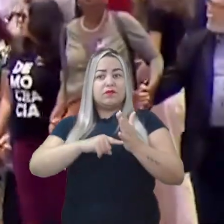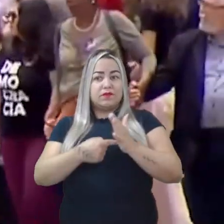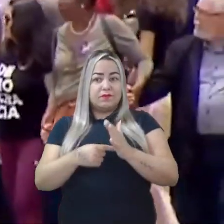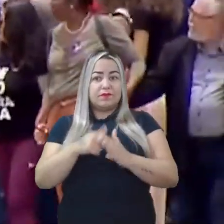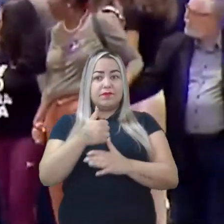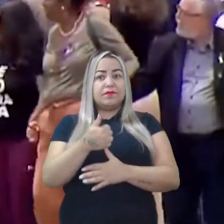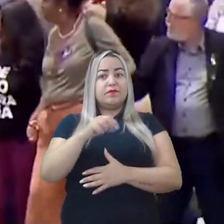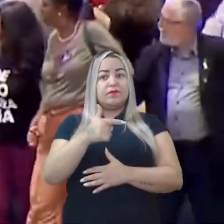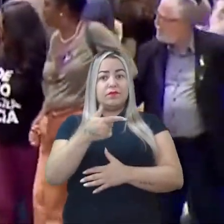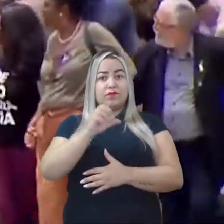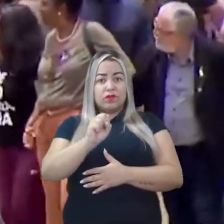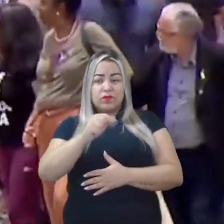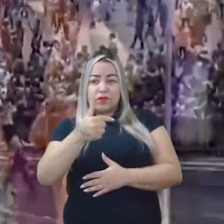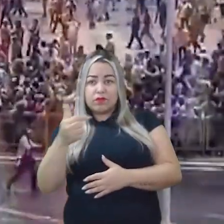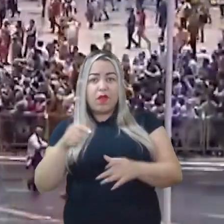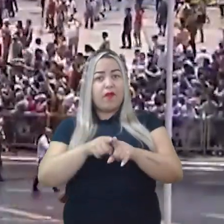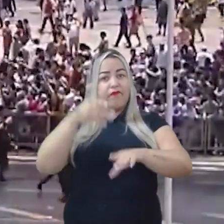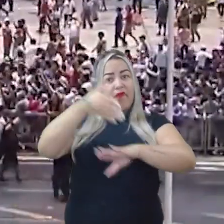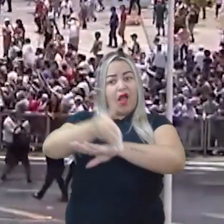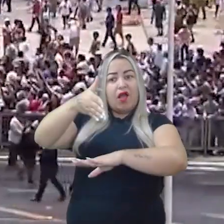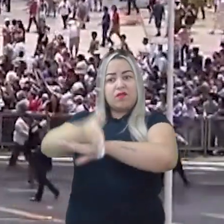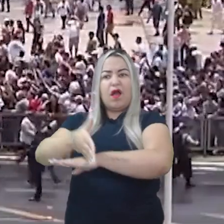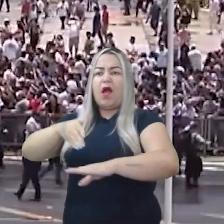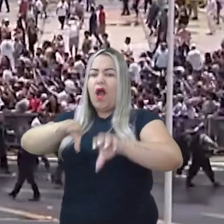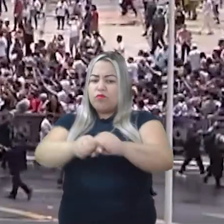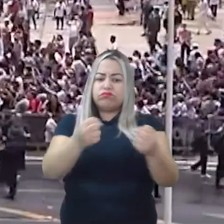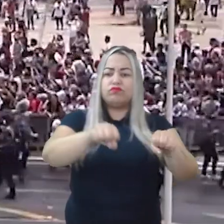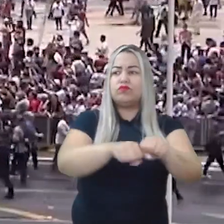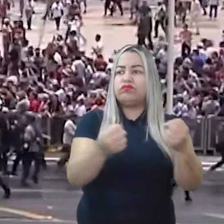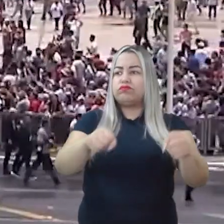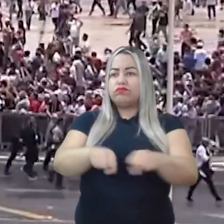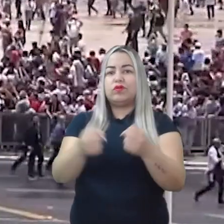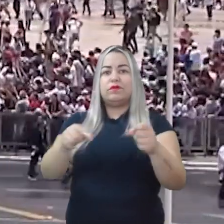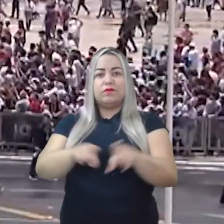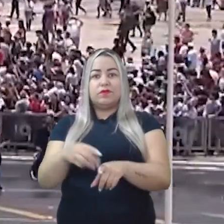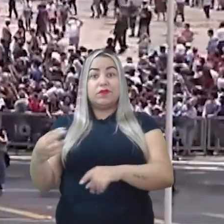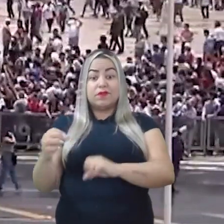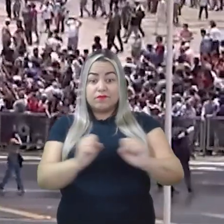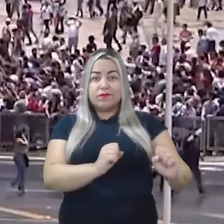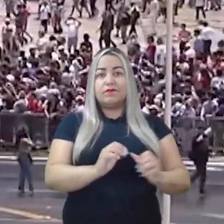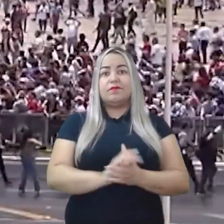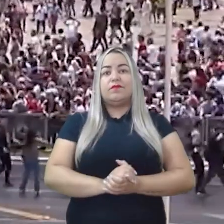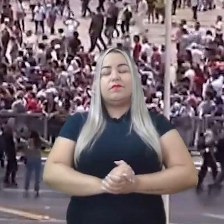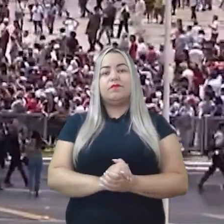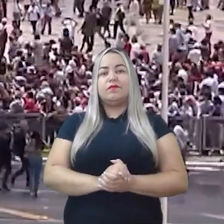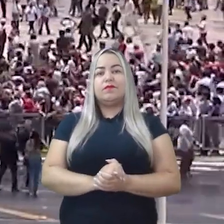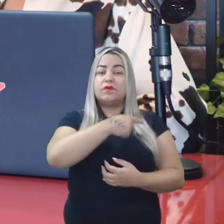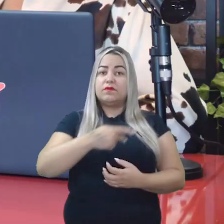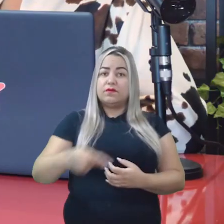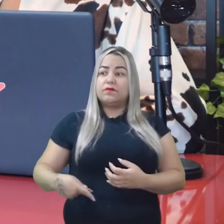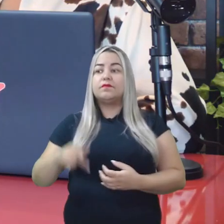denunciou 1.682 pessoas envolvidas na invasão e depredação das sedes dos 3